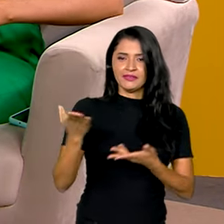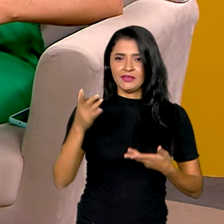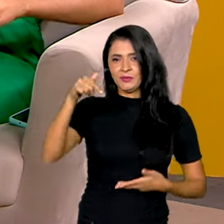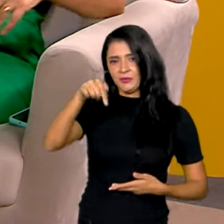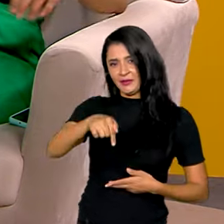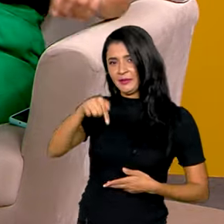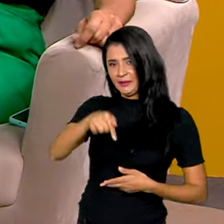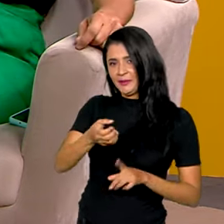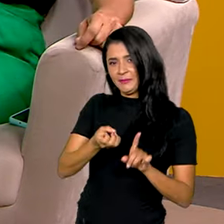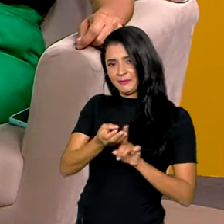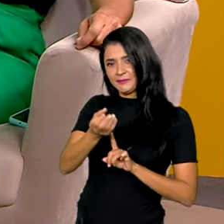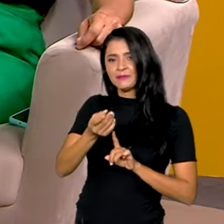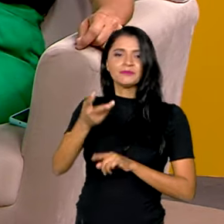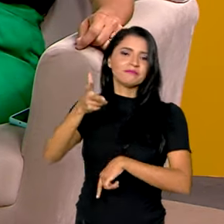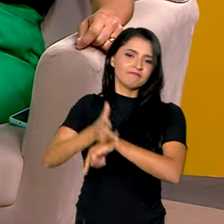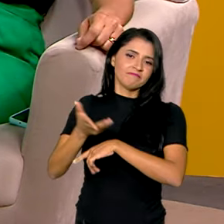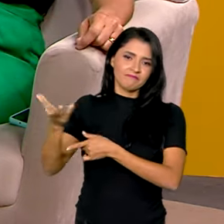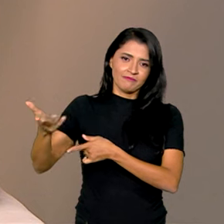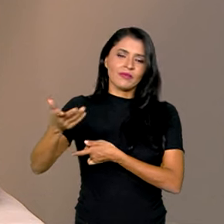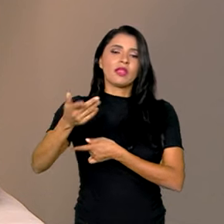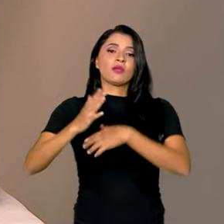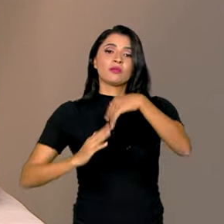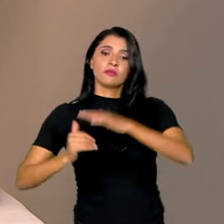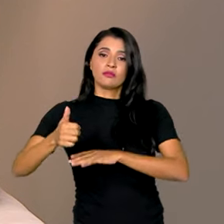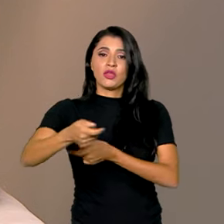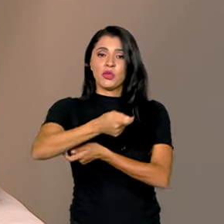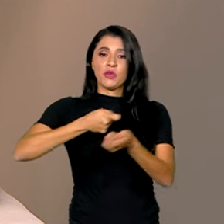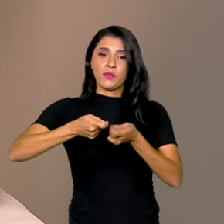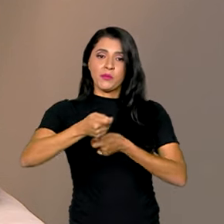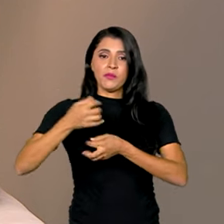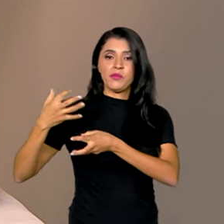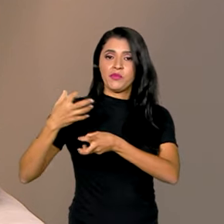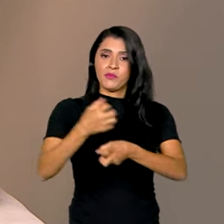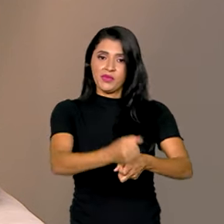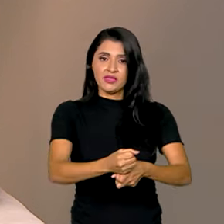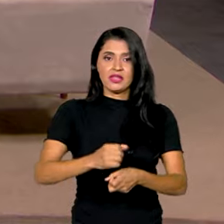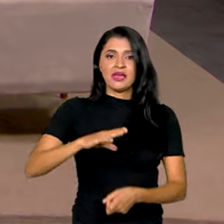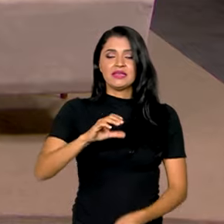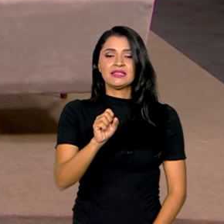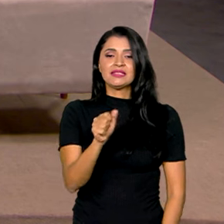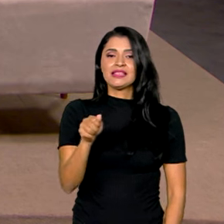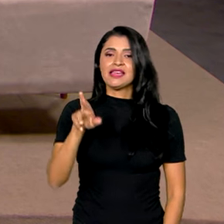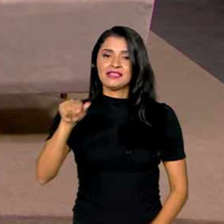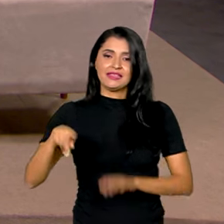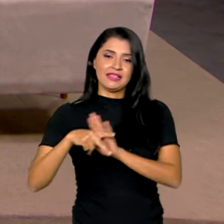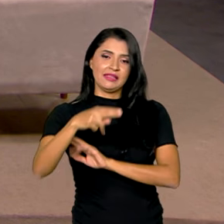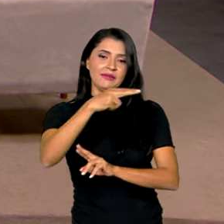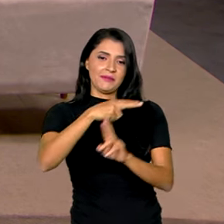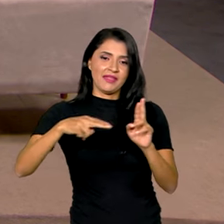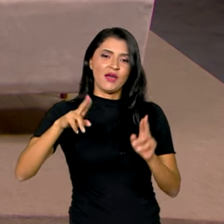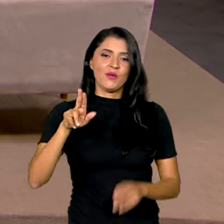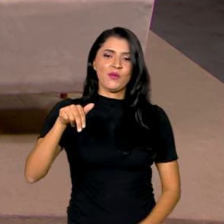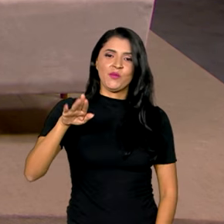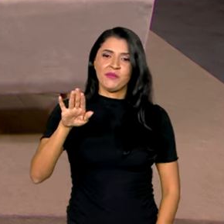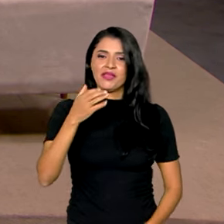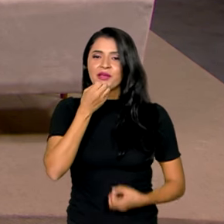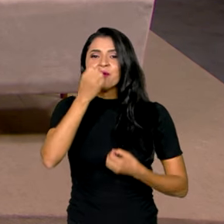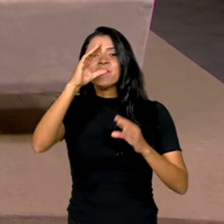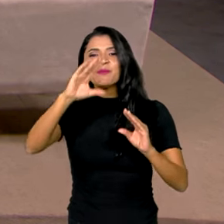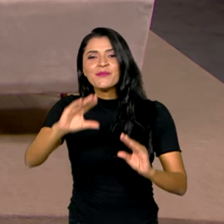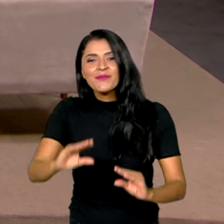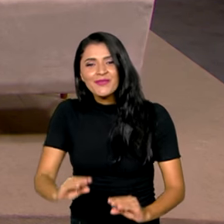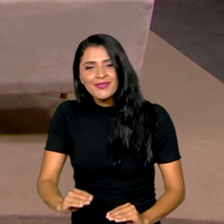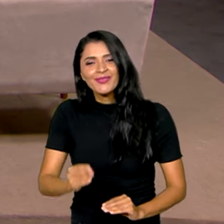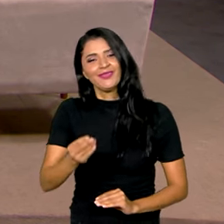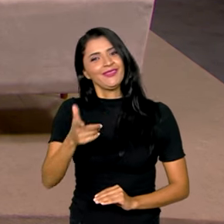do Canal Gov o economista César Bergo, da Universidade de Brasília. Boa noite, professor. Boa noite, é um prazer estar com vocês mais